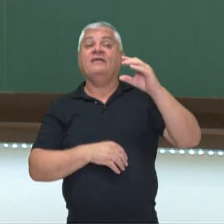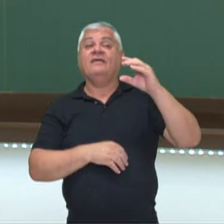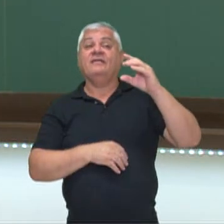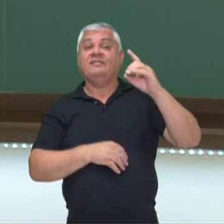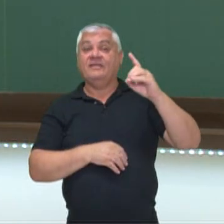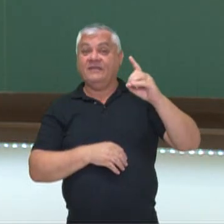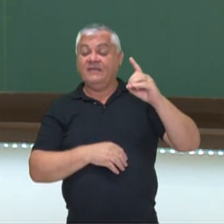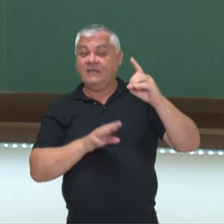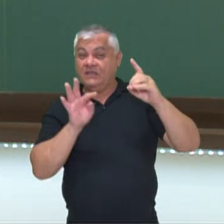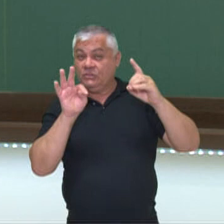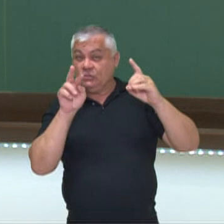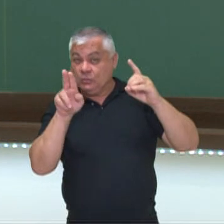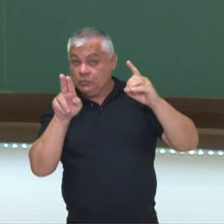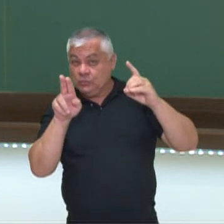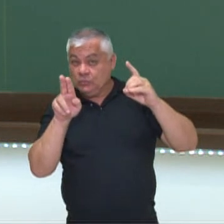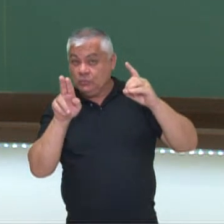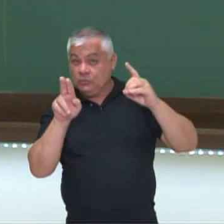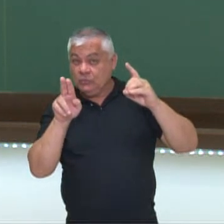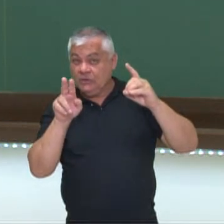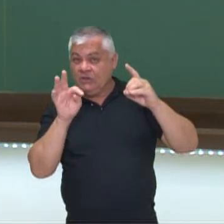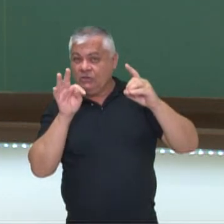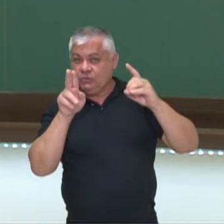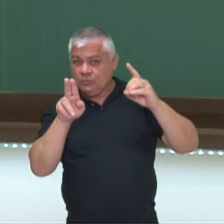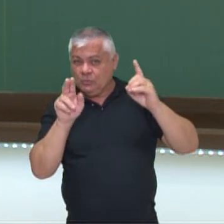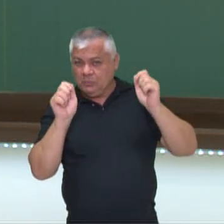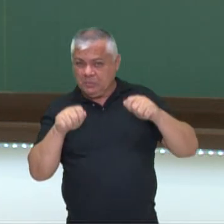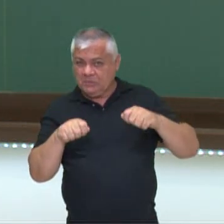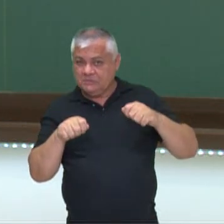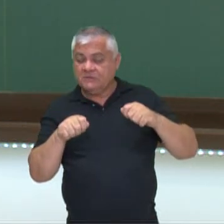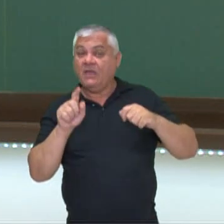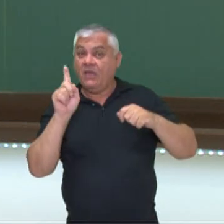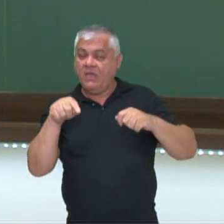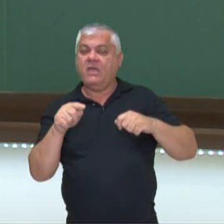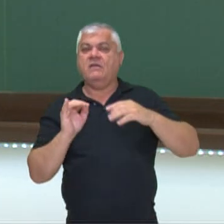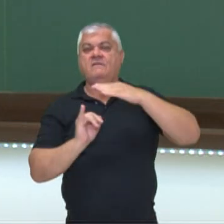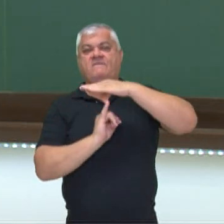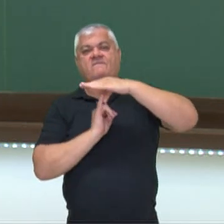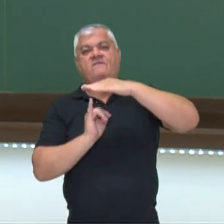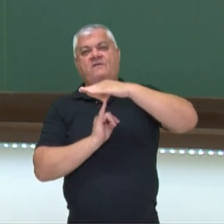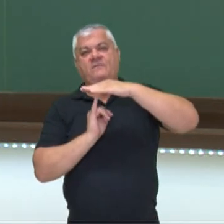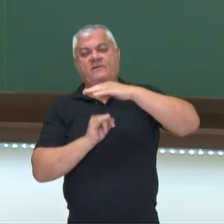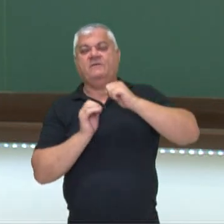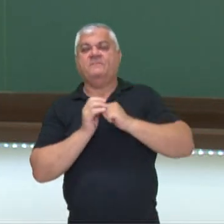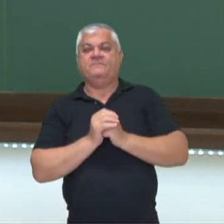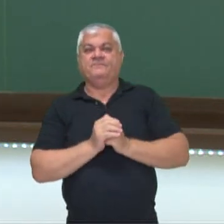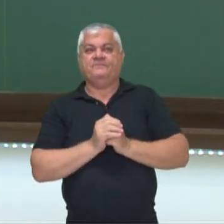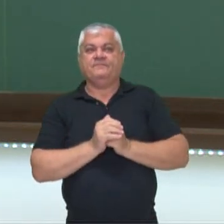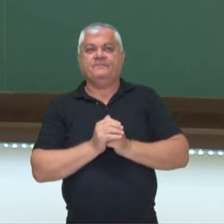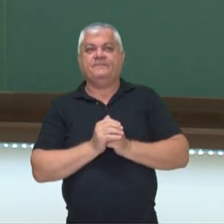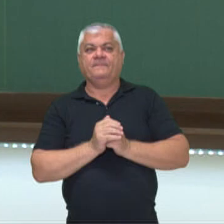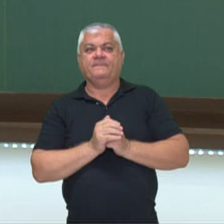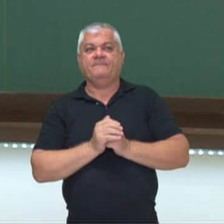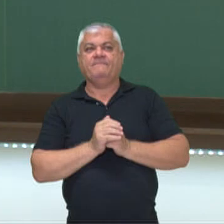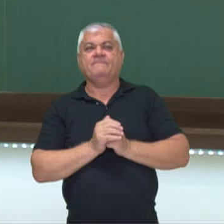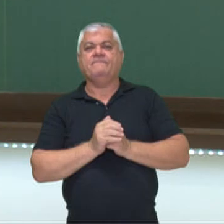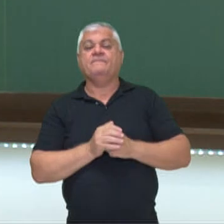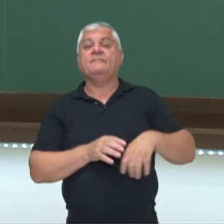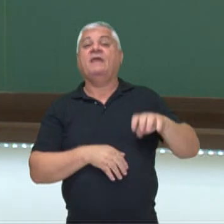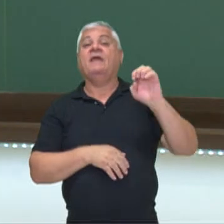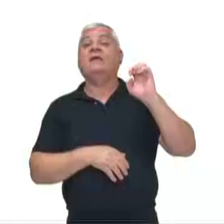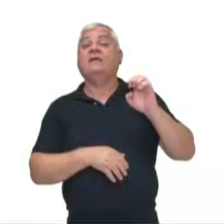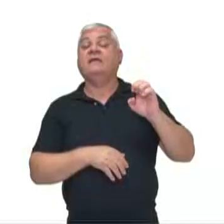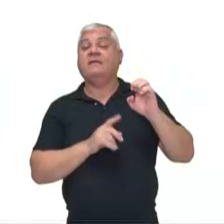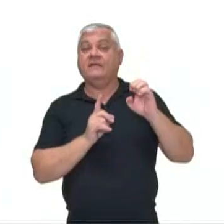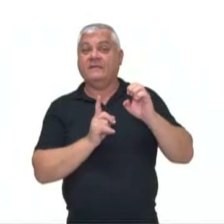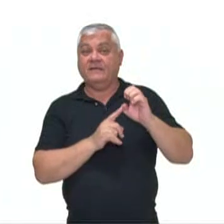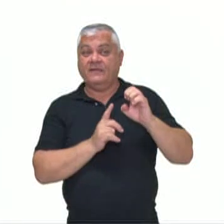o puedes conjugado na segunda pessoa do singular. Portanto, é um tratamento informal, letra I, na alternativa D.